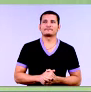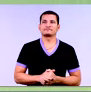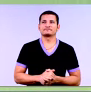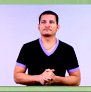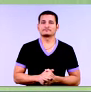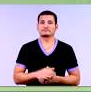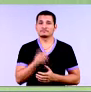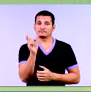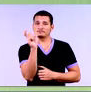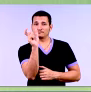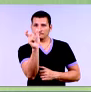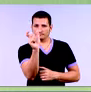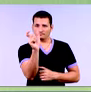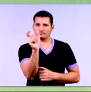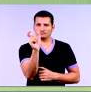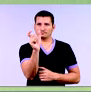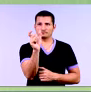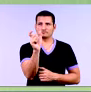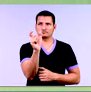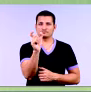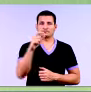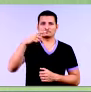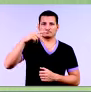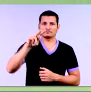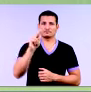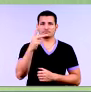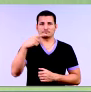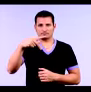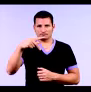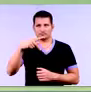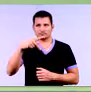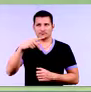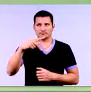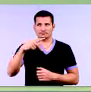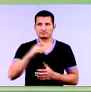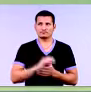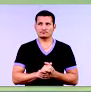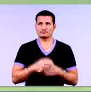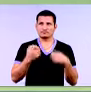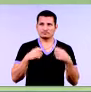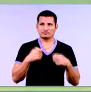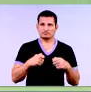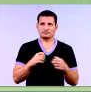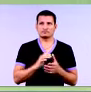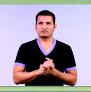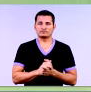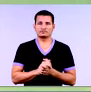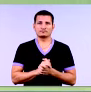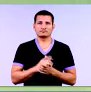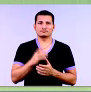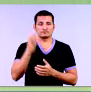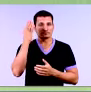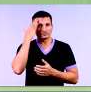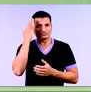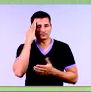Para declarar uma variável em PHP, devemos considerar algumas